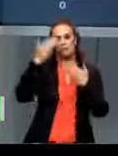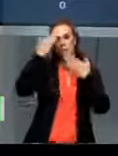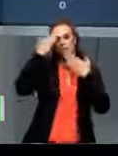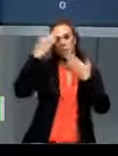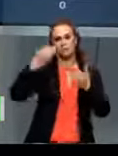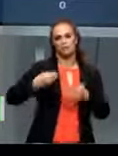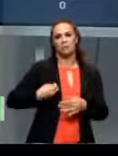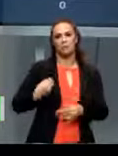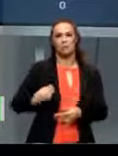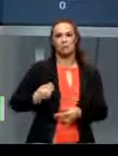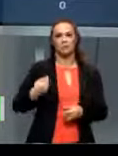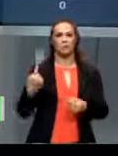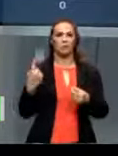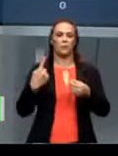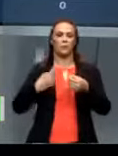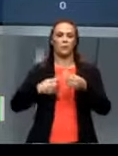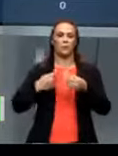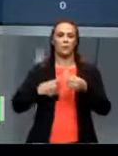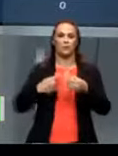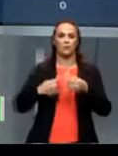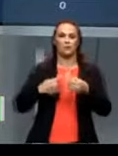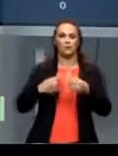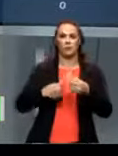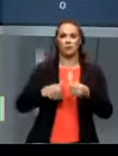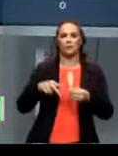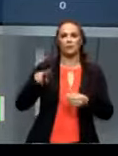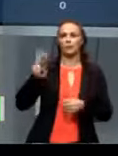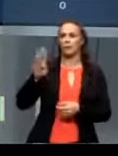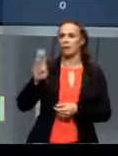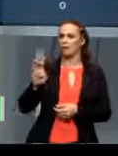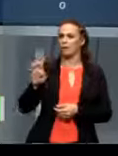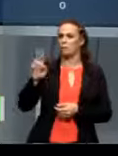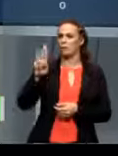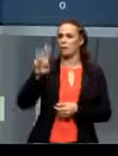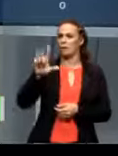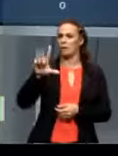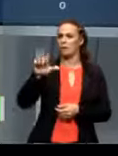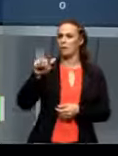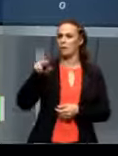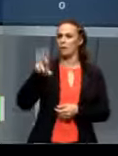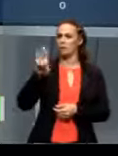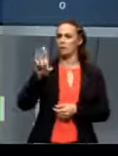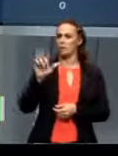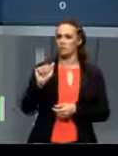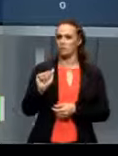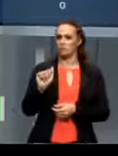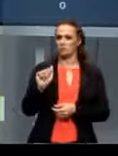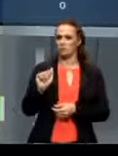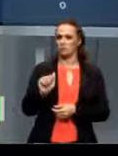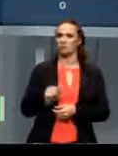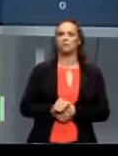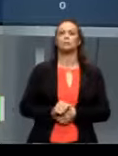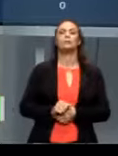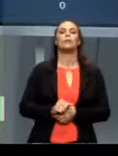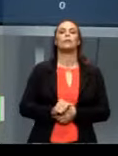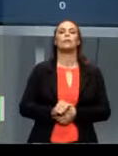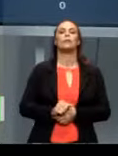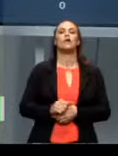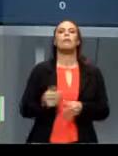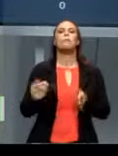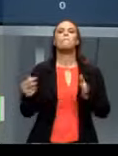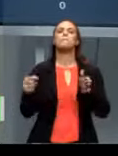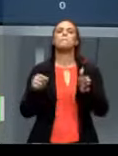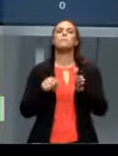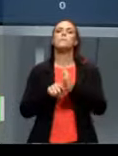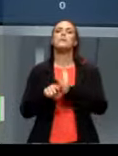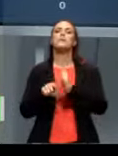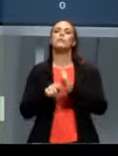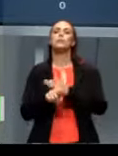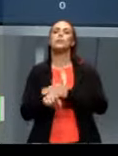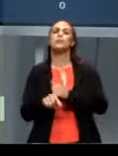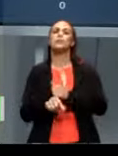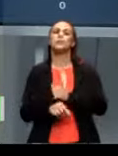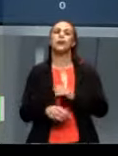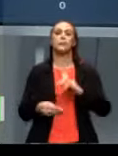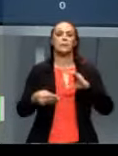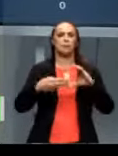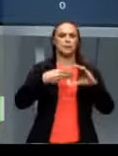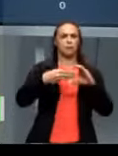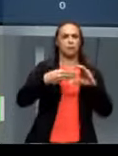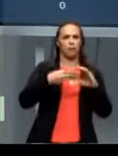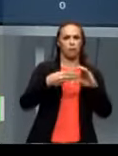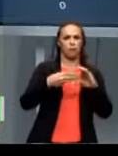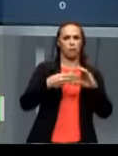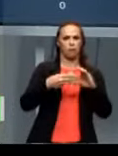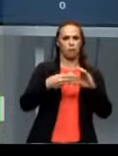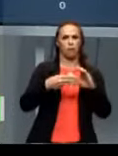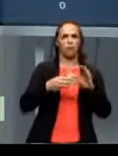Marisa, do 2º ano. E ela pergunta: nas células bacterianas, a síntese de proteína